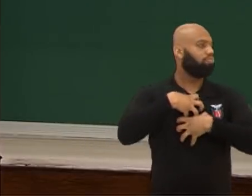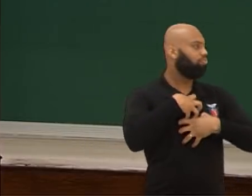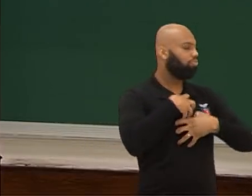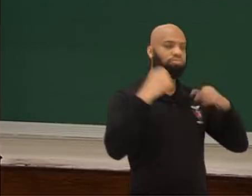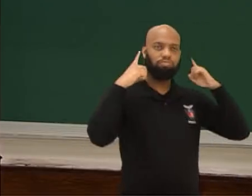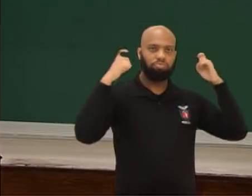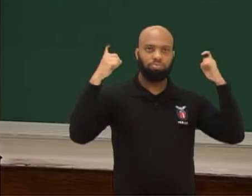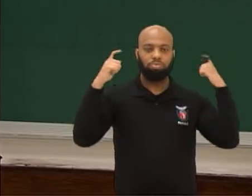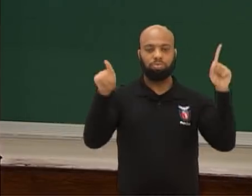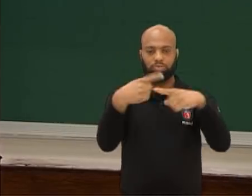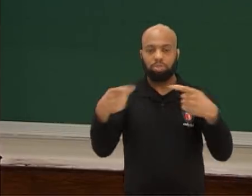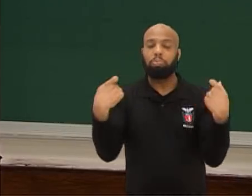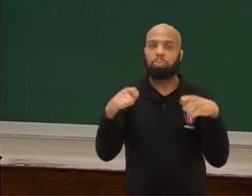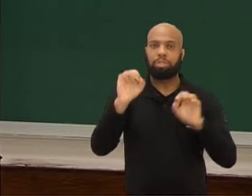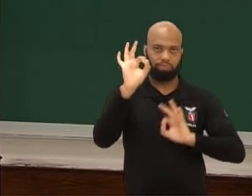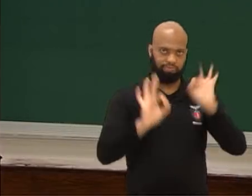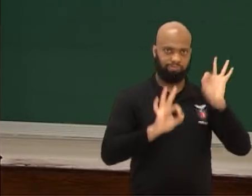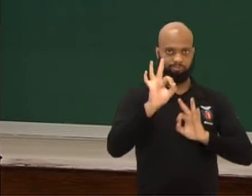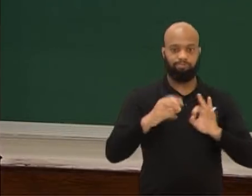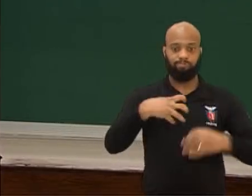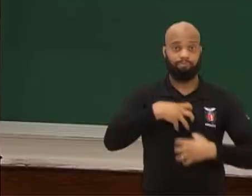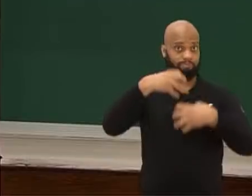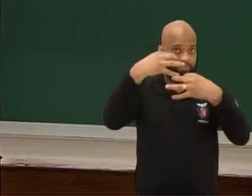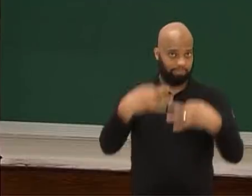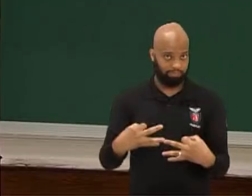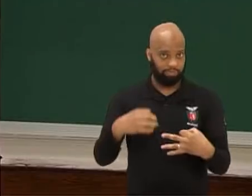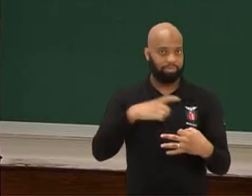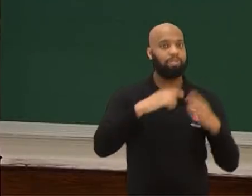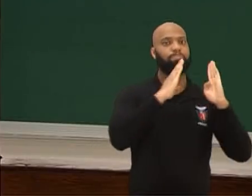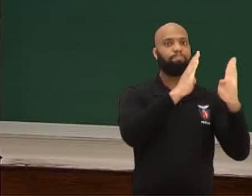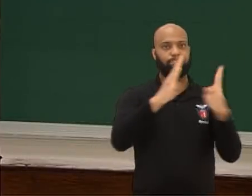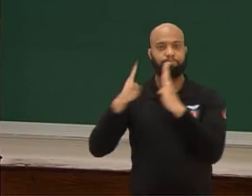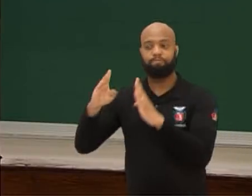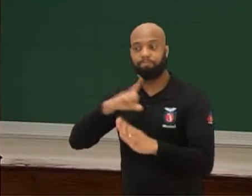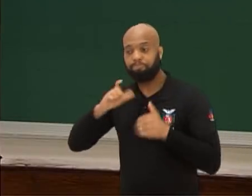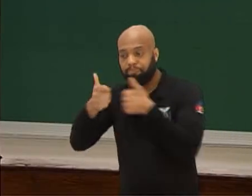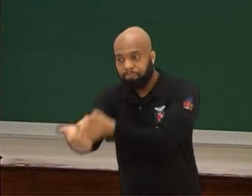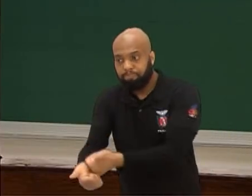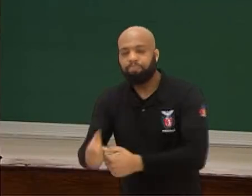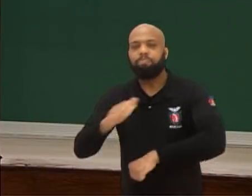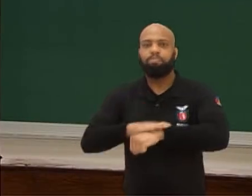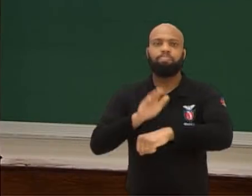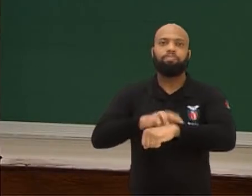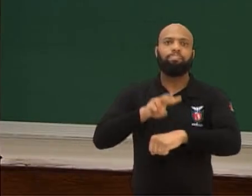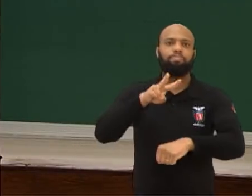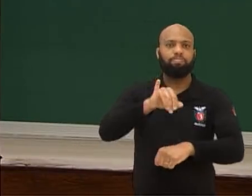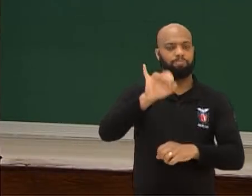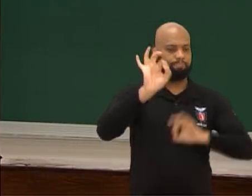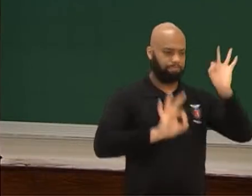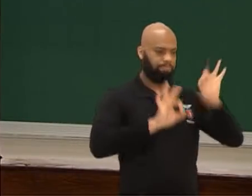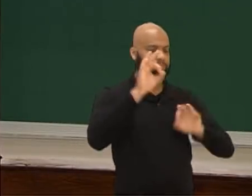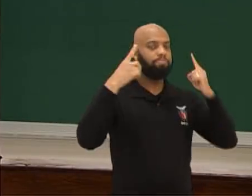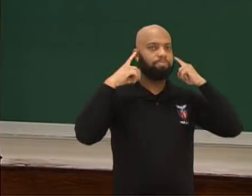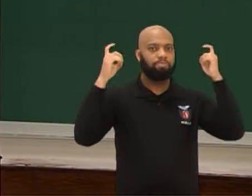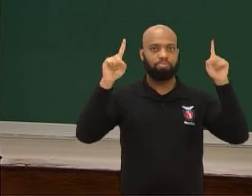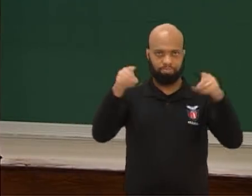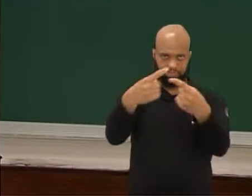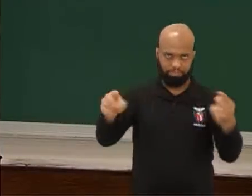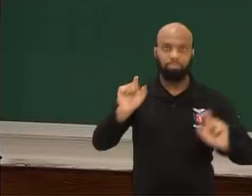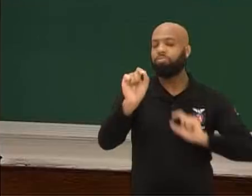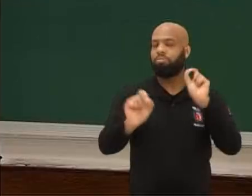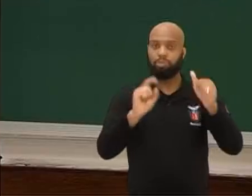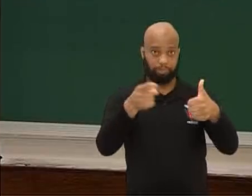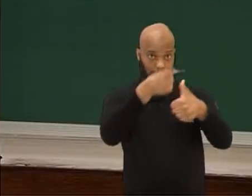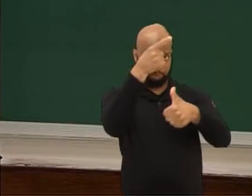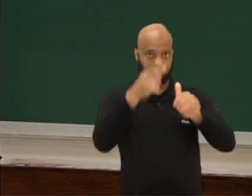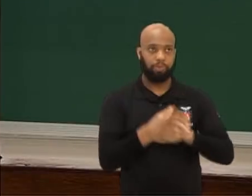precisam ser organizados. Então, tem etapas que precisam ser seguidas na organização desses sons. Quais são elas?